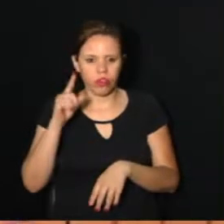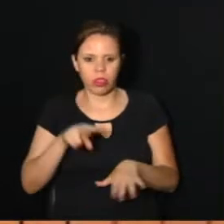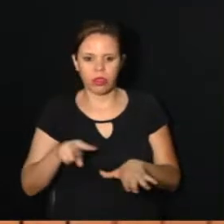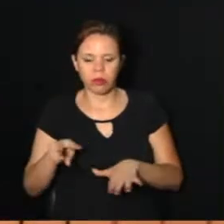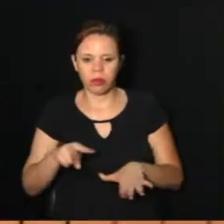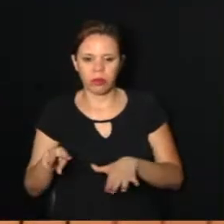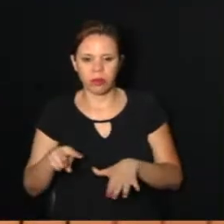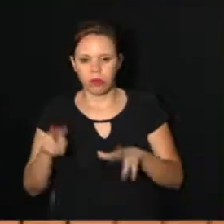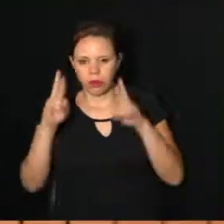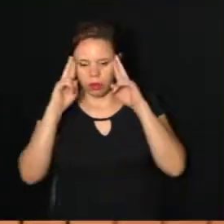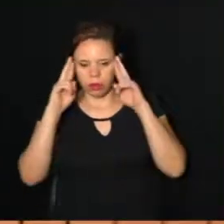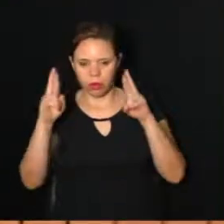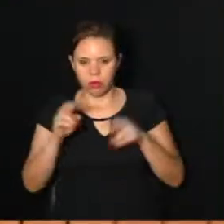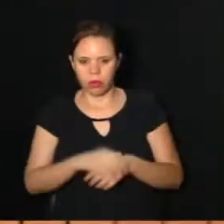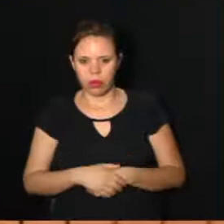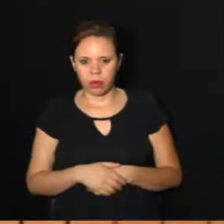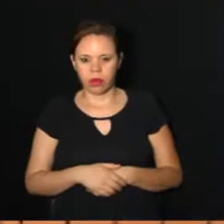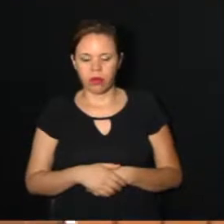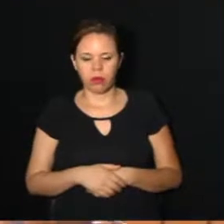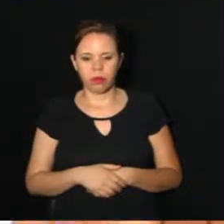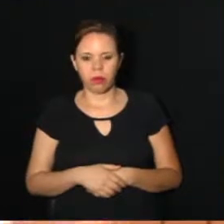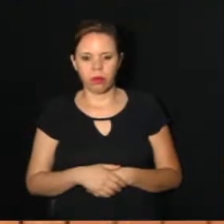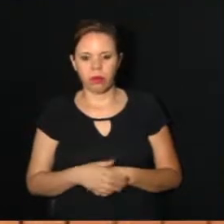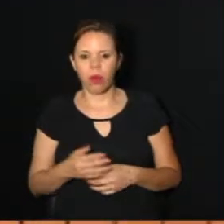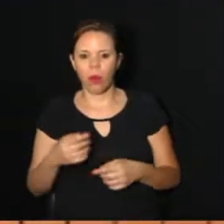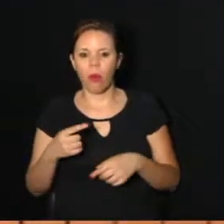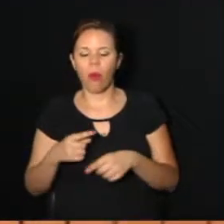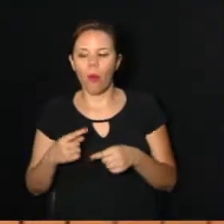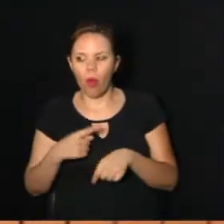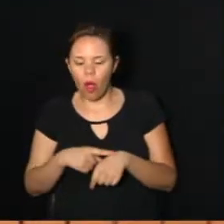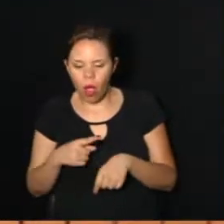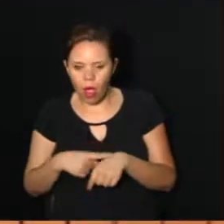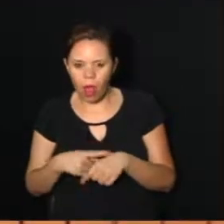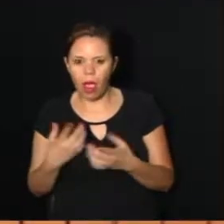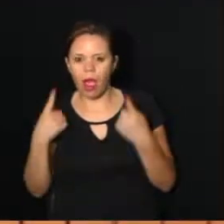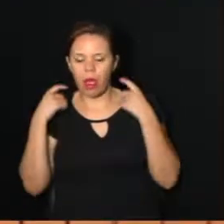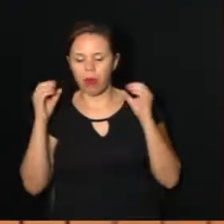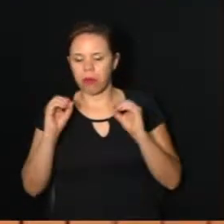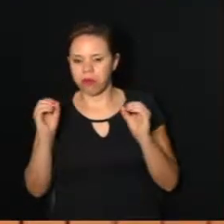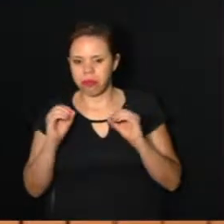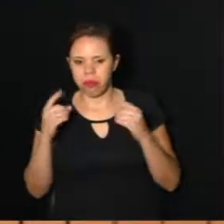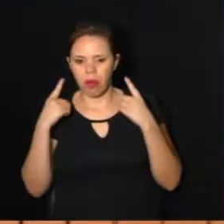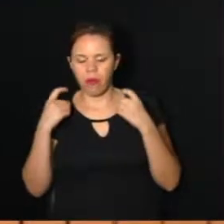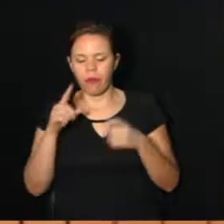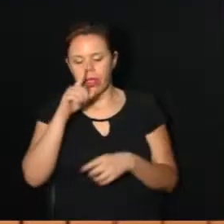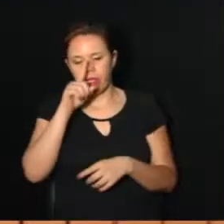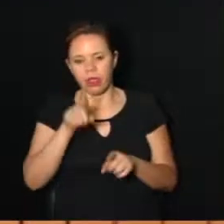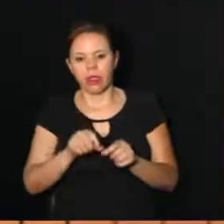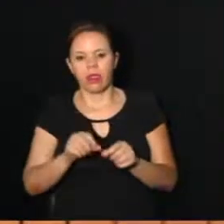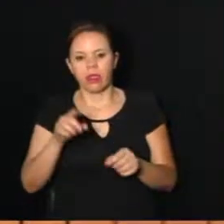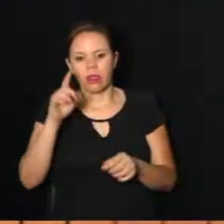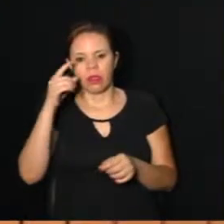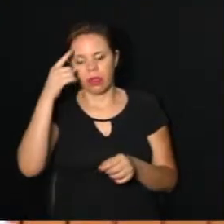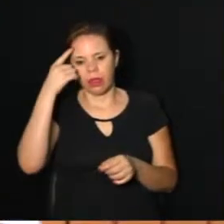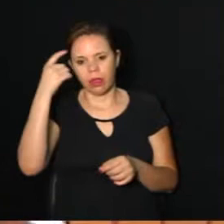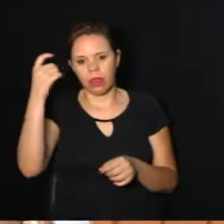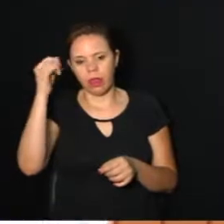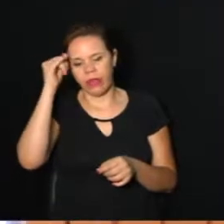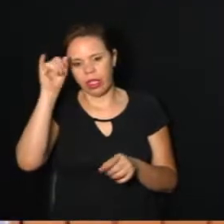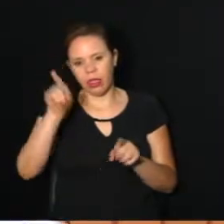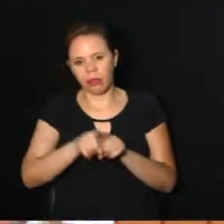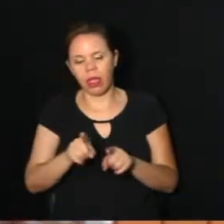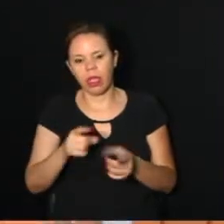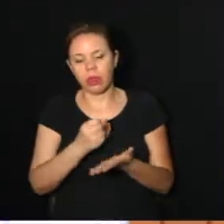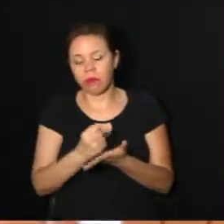que respeitadas, né, a perturbação do horário, do sossego público, as restrições advindas de contratos. E aí